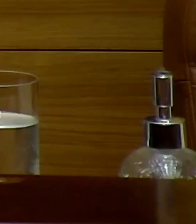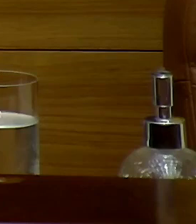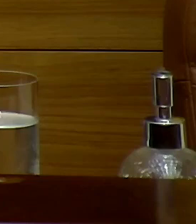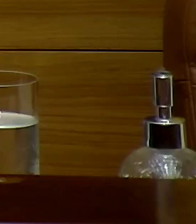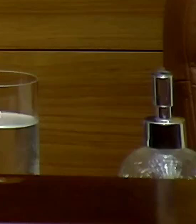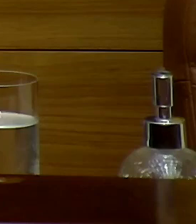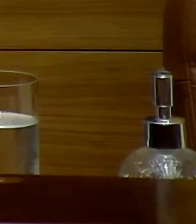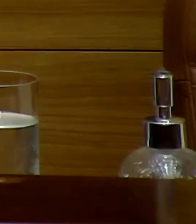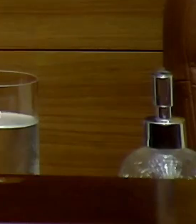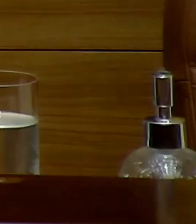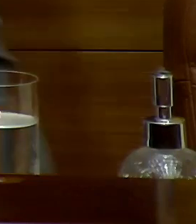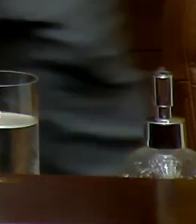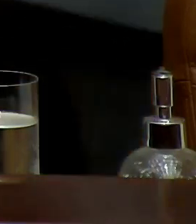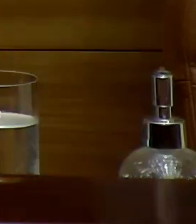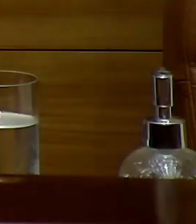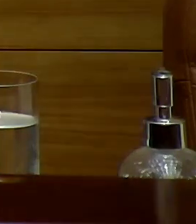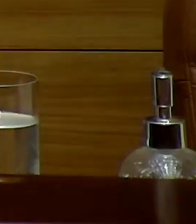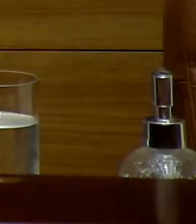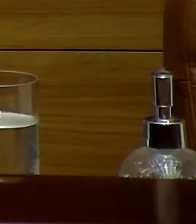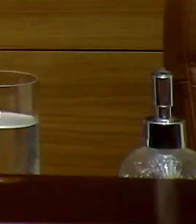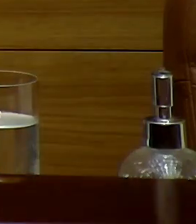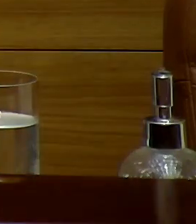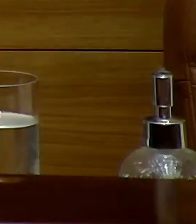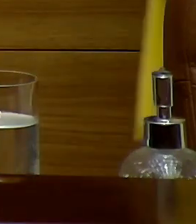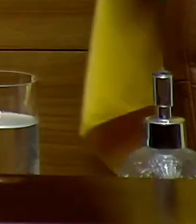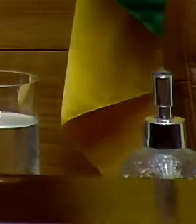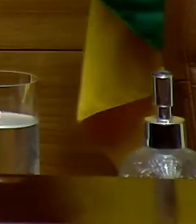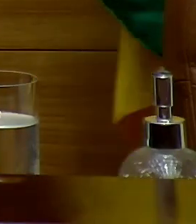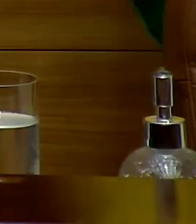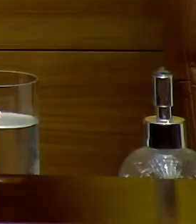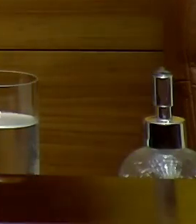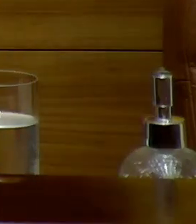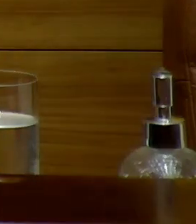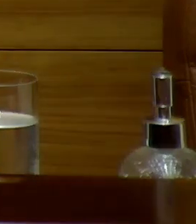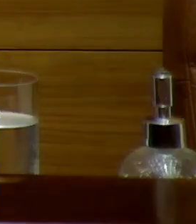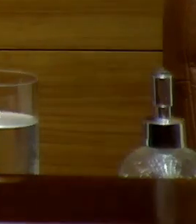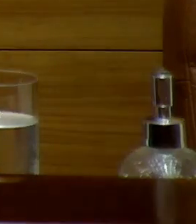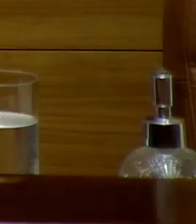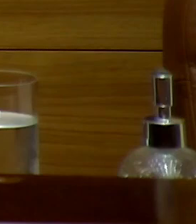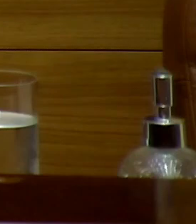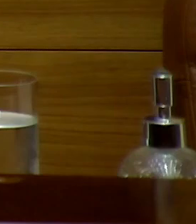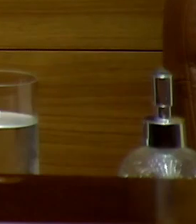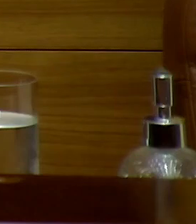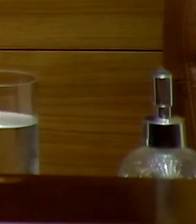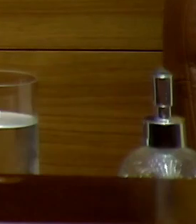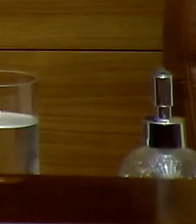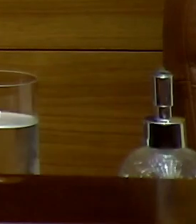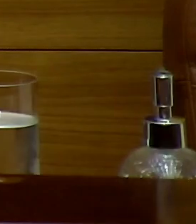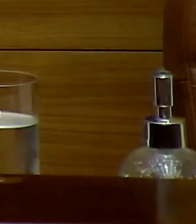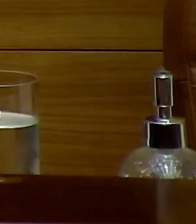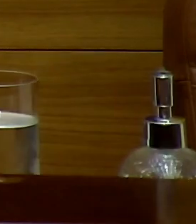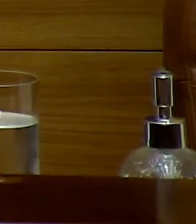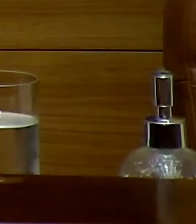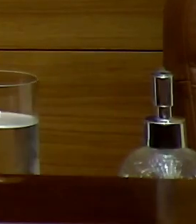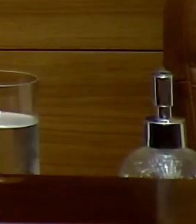o excelentíssimo senhor secretário de Estado da Casa Civil, Jorginho Araújo, representando o governador do Estado, Fábio Mitidieri.